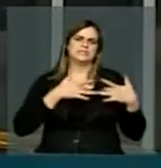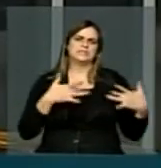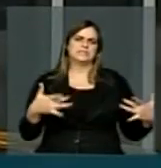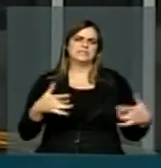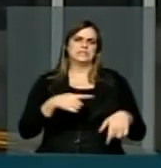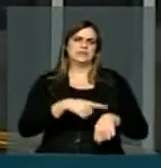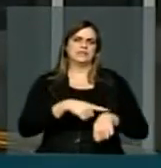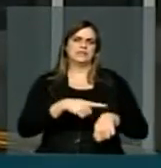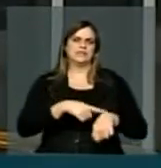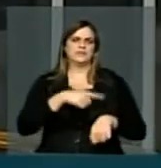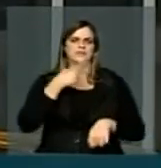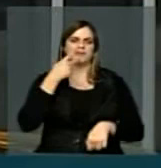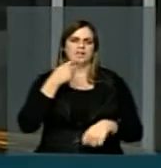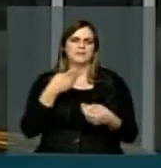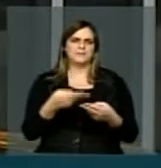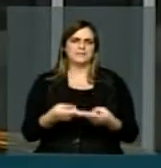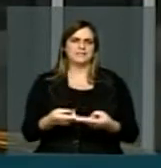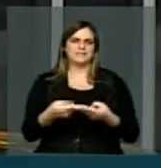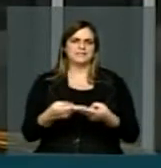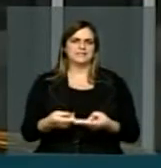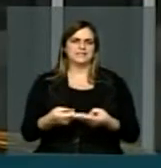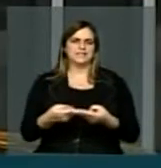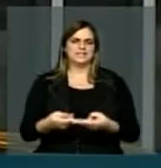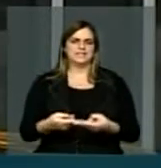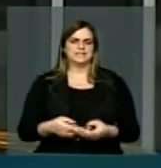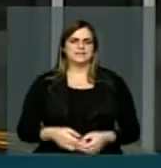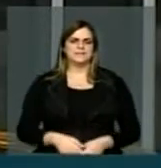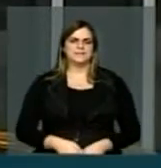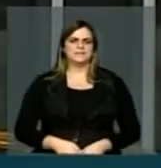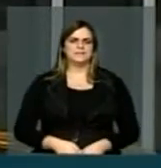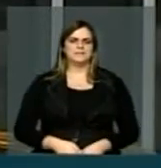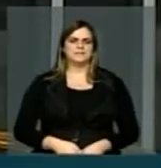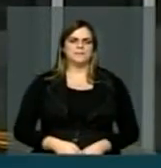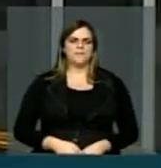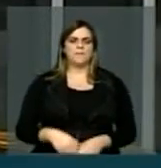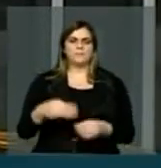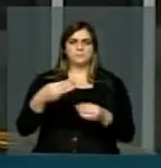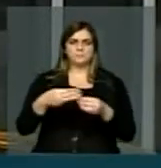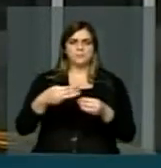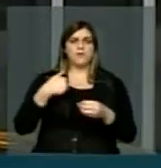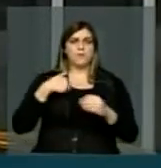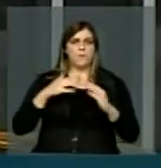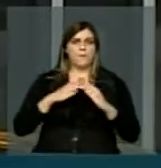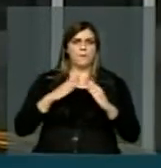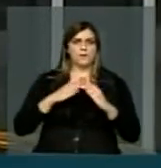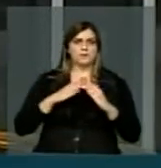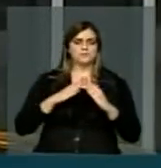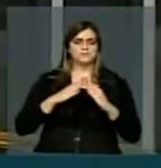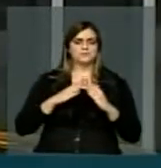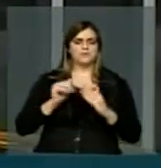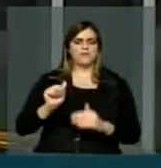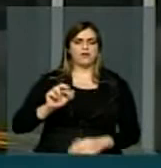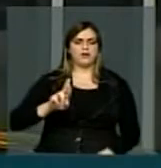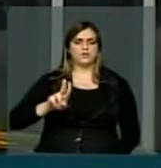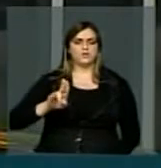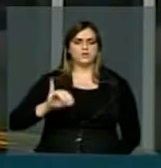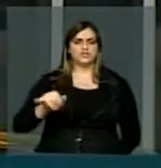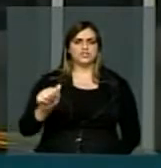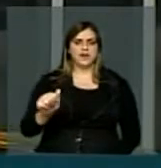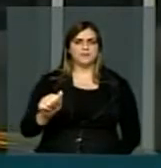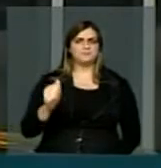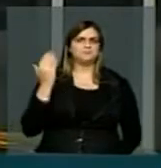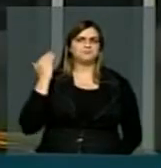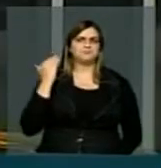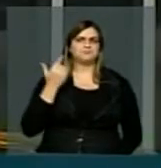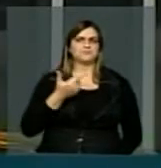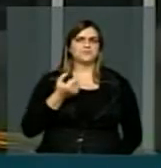Vossa Excelência, à paciência de Vossa Excelência. O município onde eu moro, no Alto Tietê, Arujá, que receberia